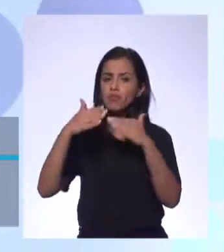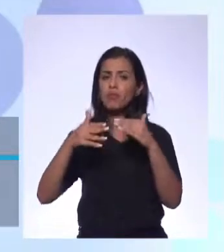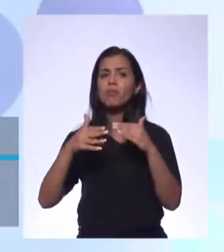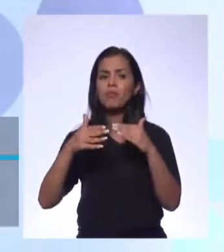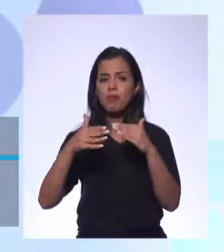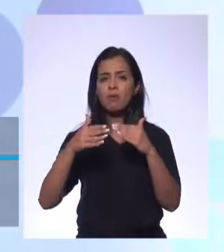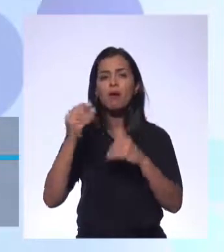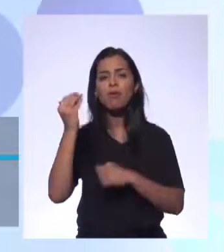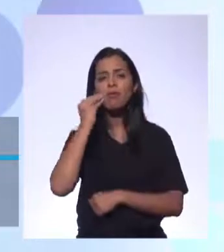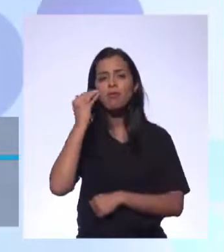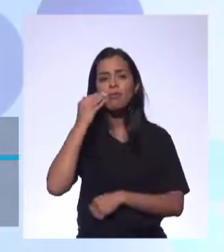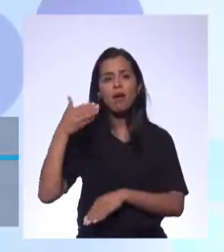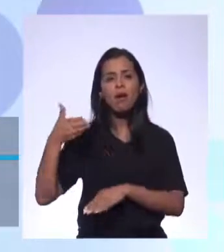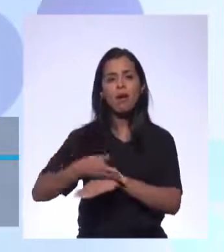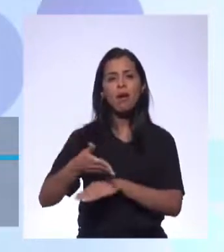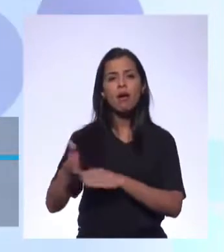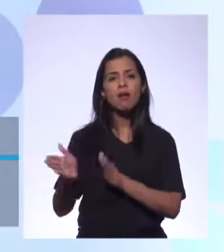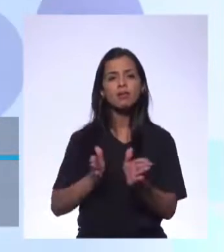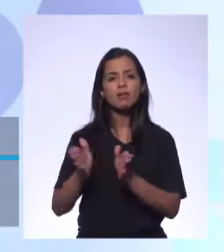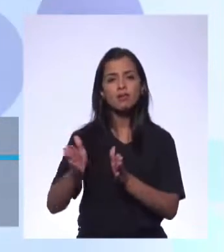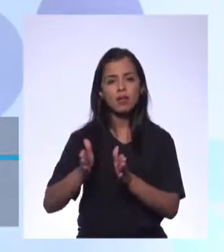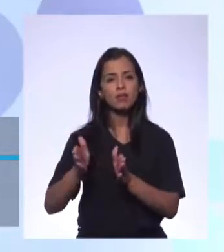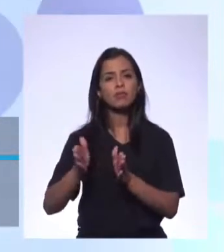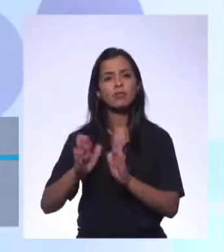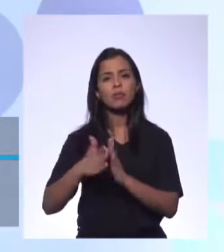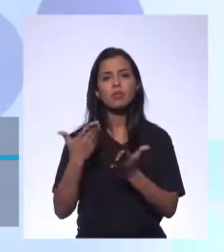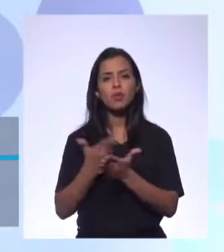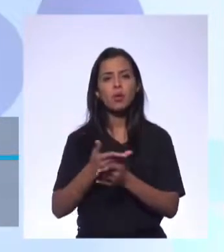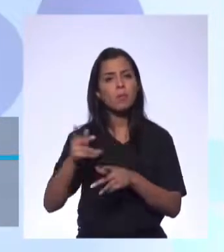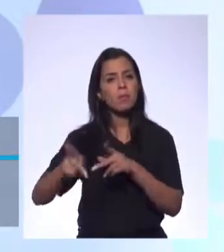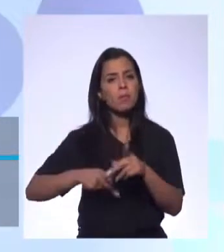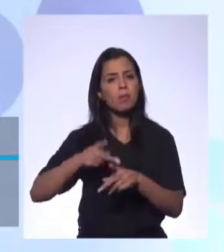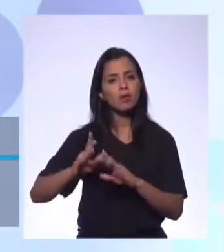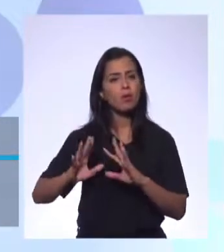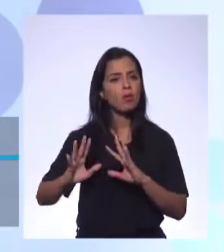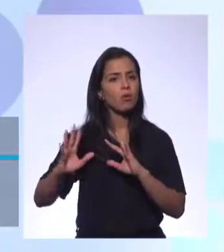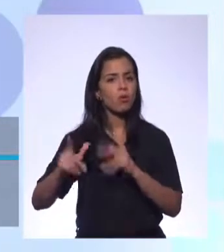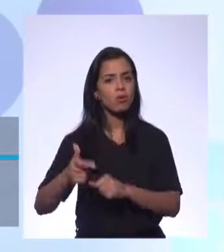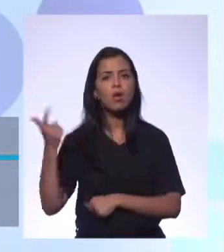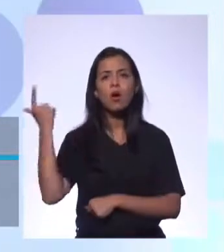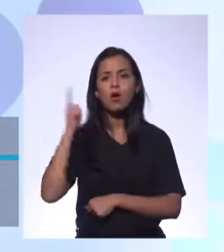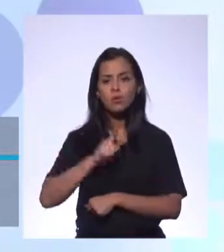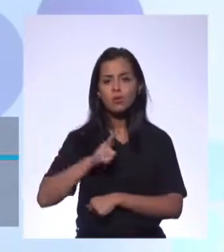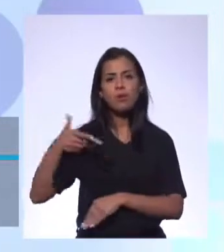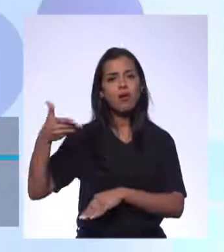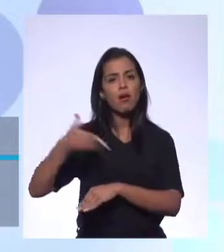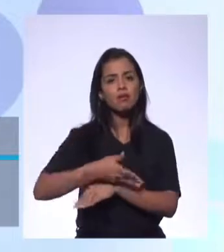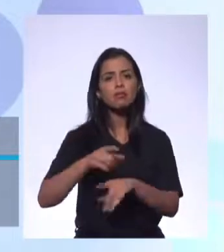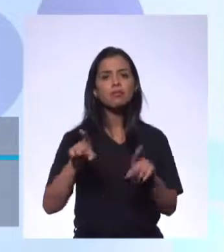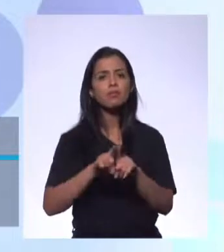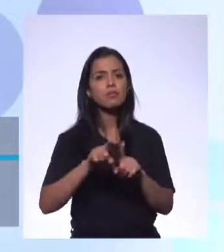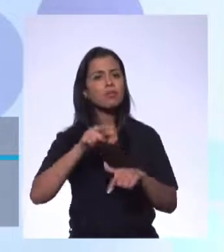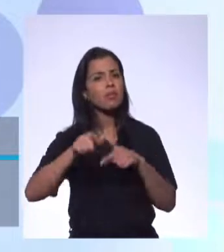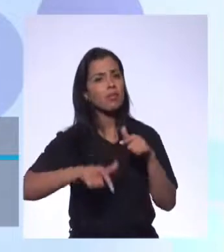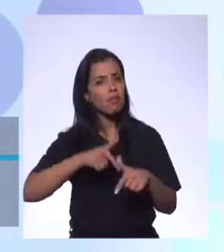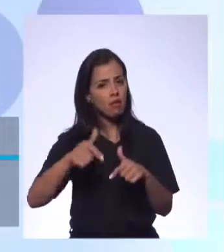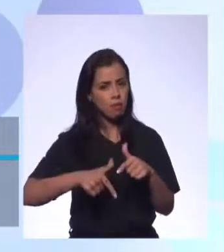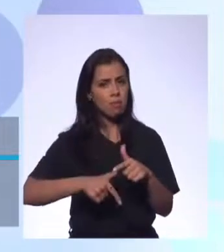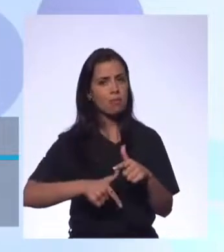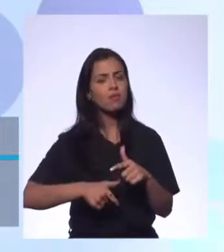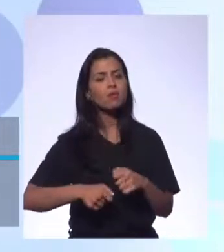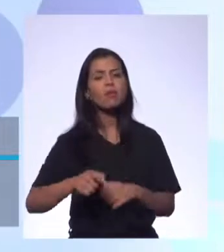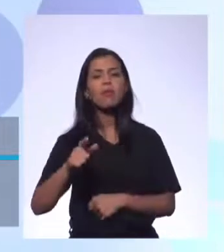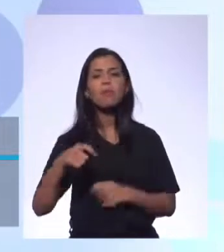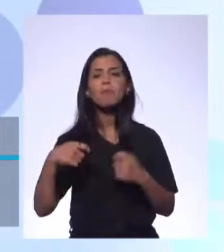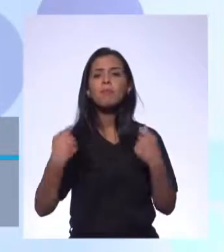para promover o acesso à escola, para que a população nigeriana consiga ter depois acesso a empregos que exijam uma